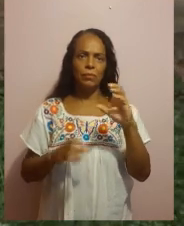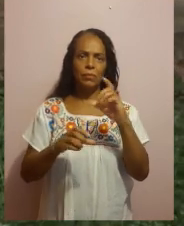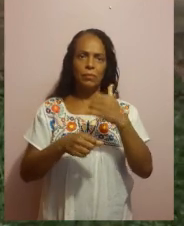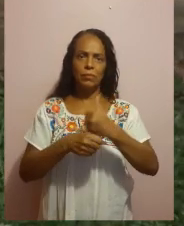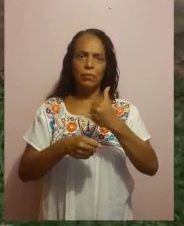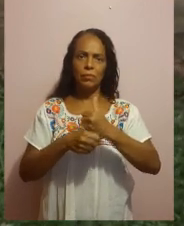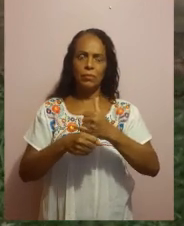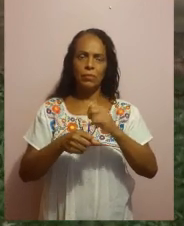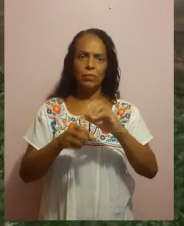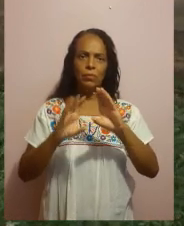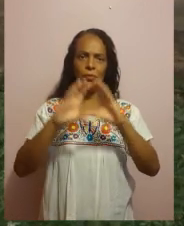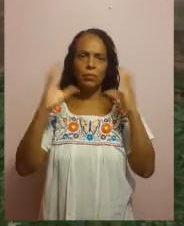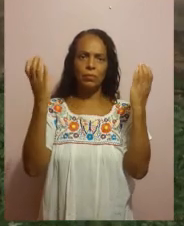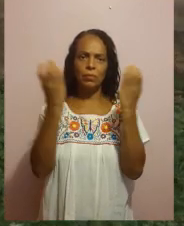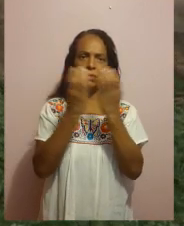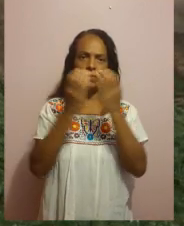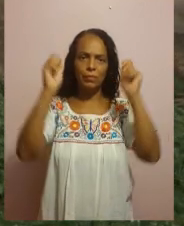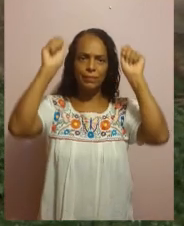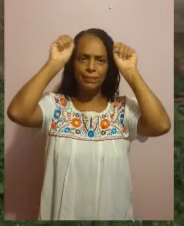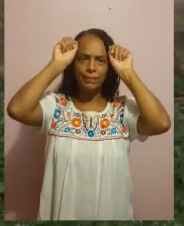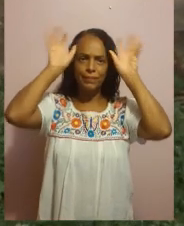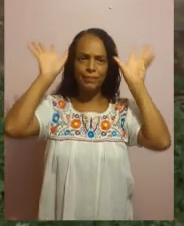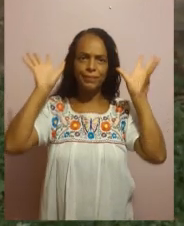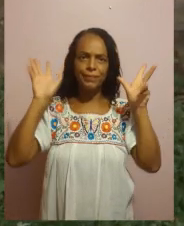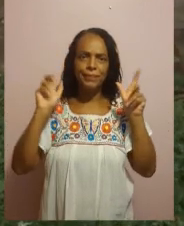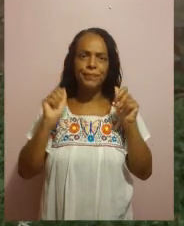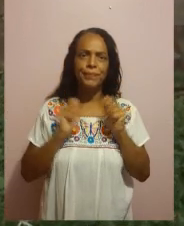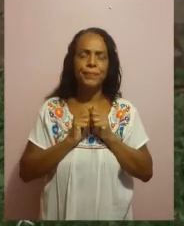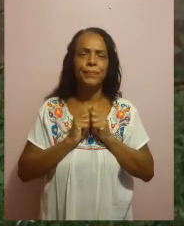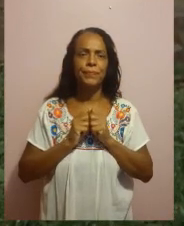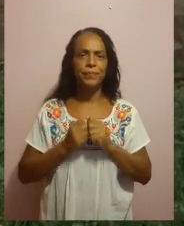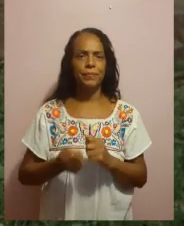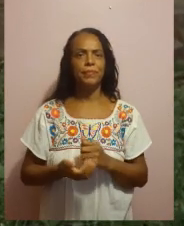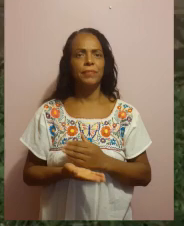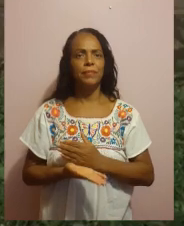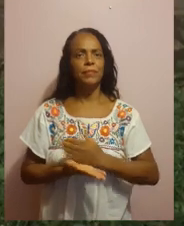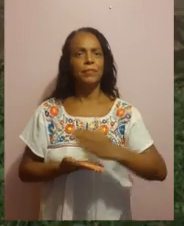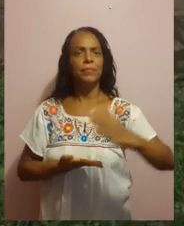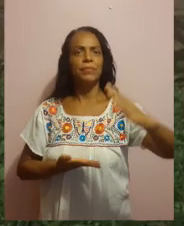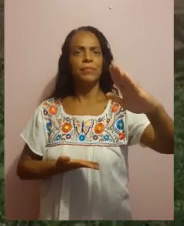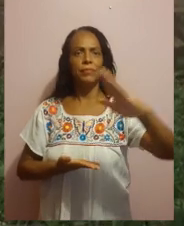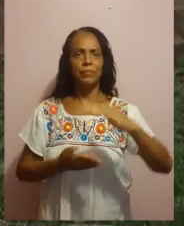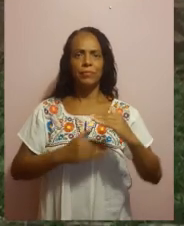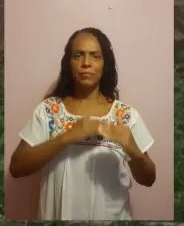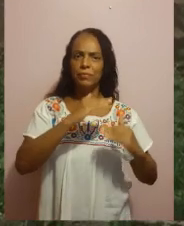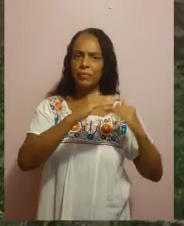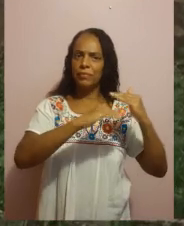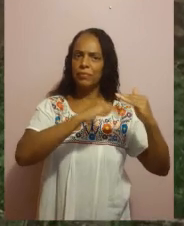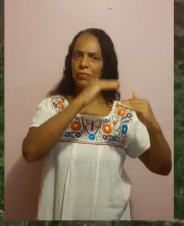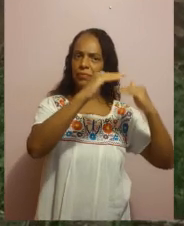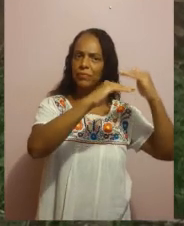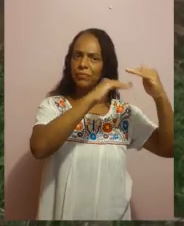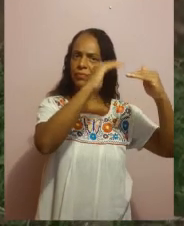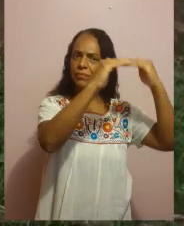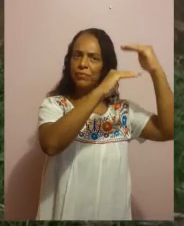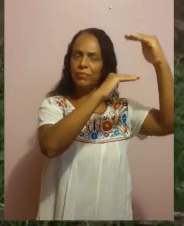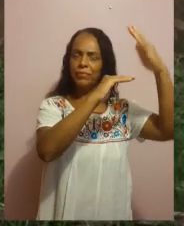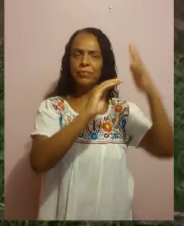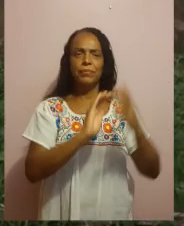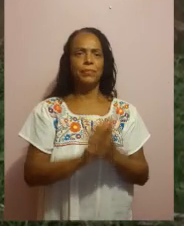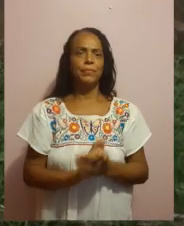Daí, meus irmãos, que a coisa sempre andando para frente, né? E logo